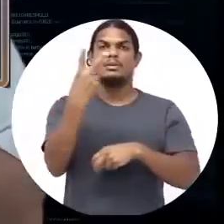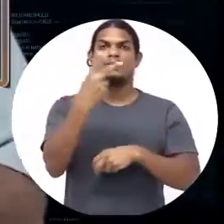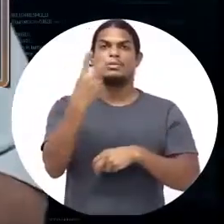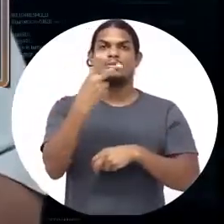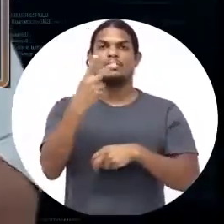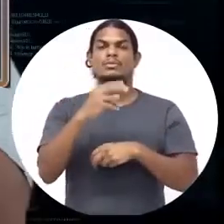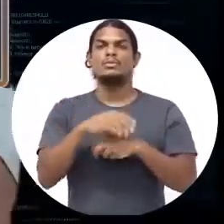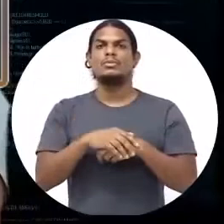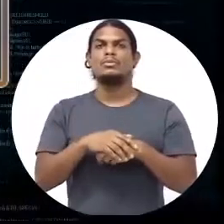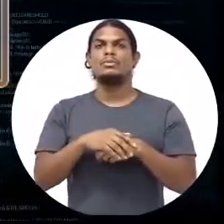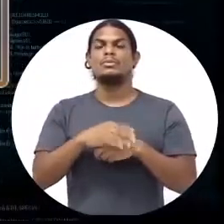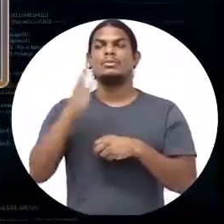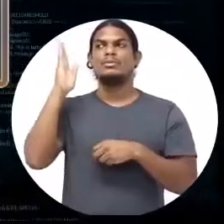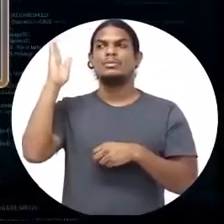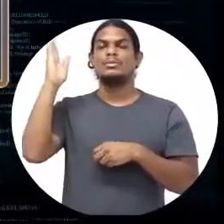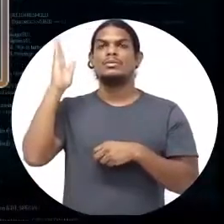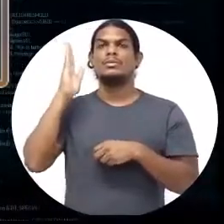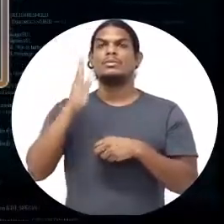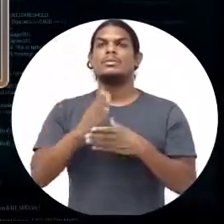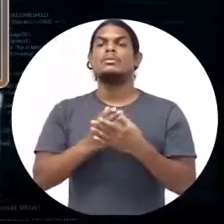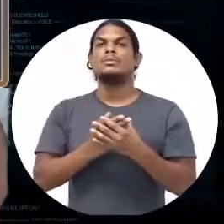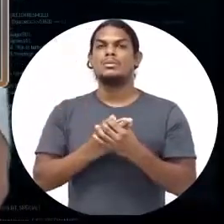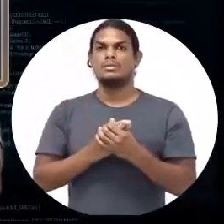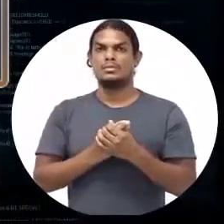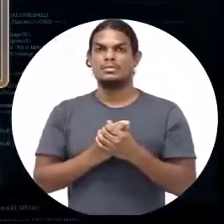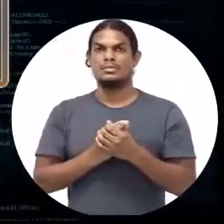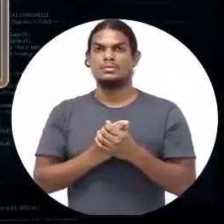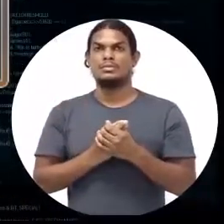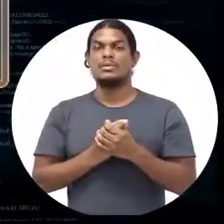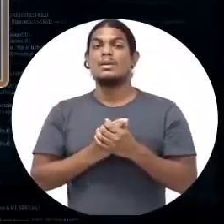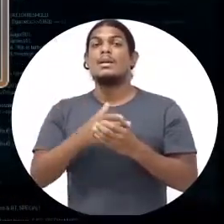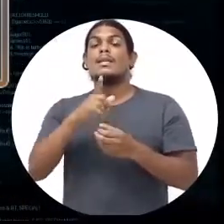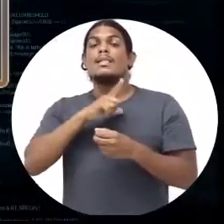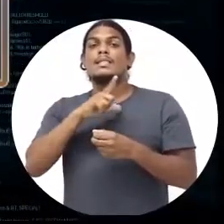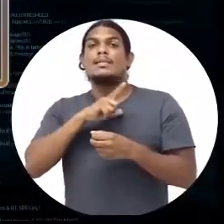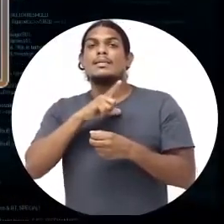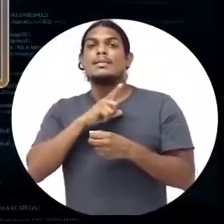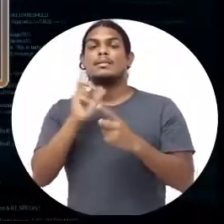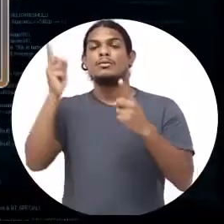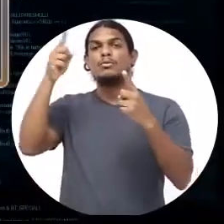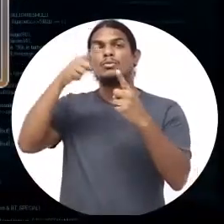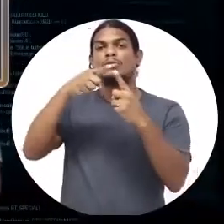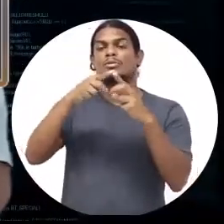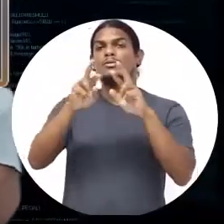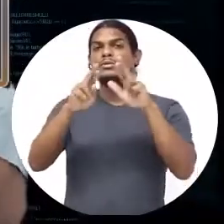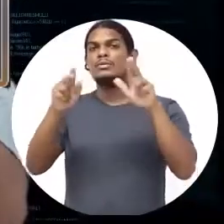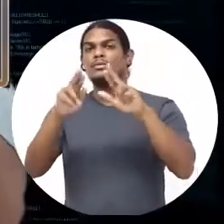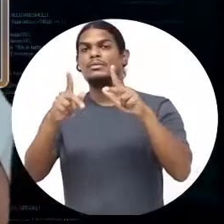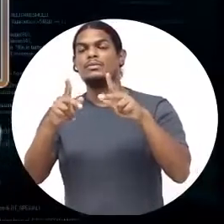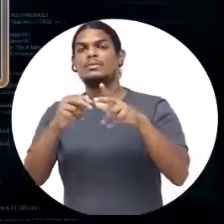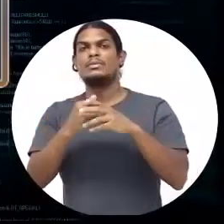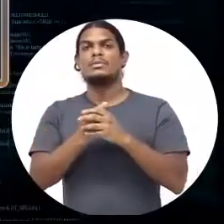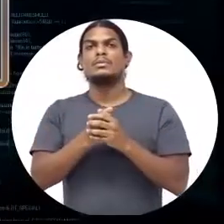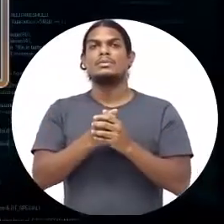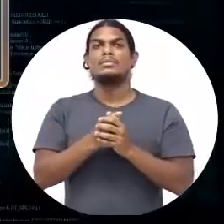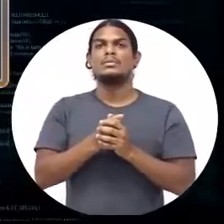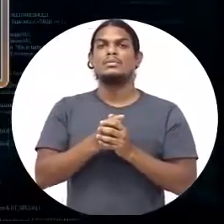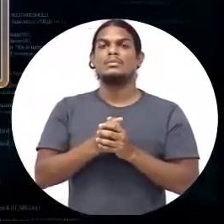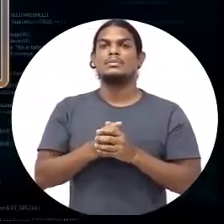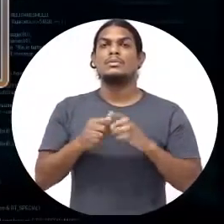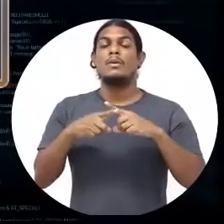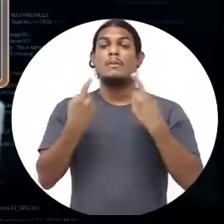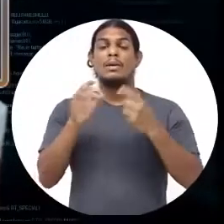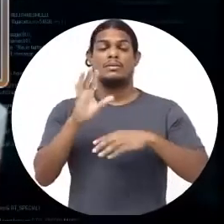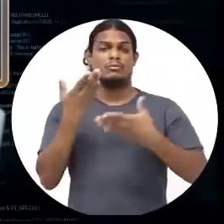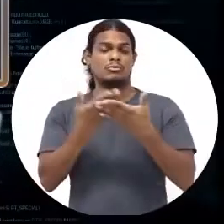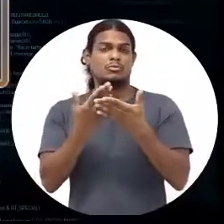a tag read e a tag body, certo? Que elas têm finalidades diferentes. Mas vamos nos ater à